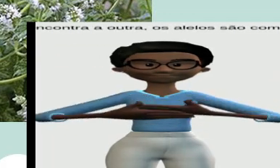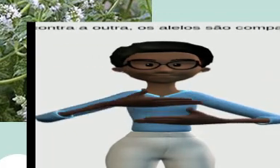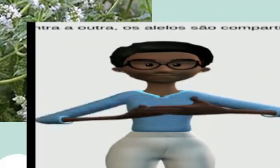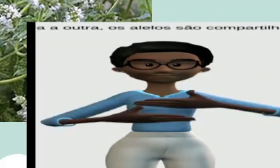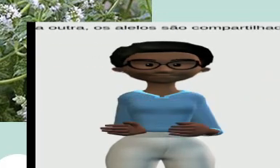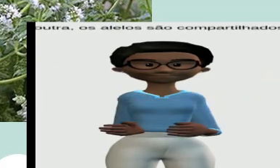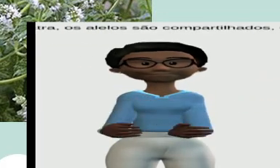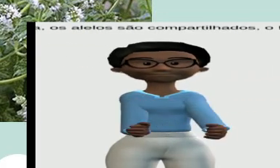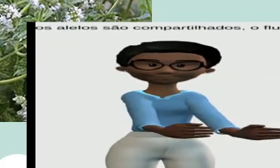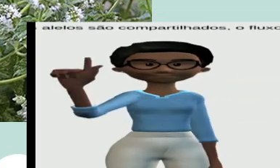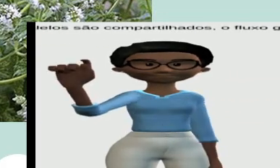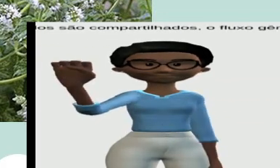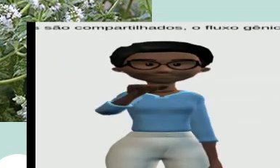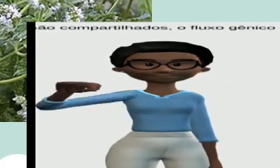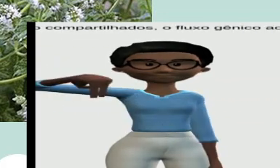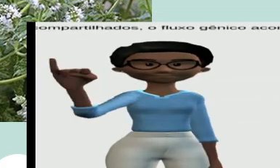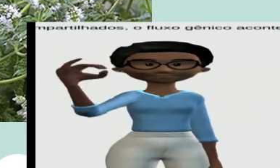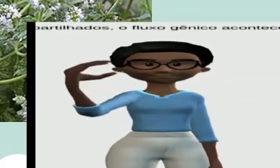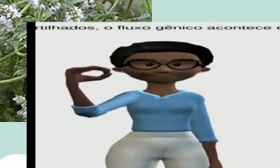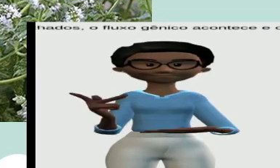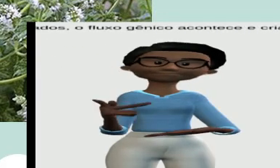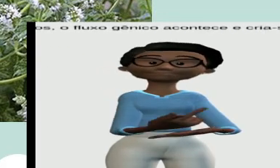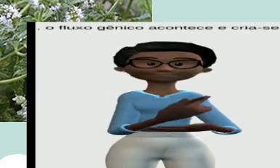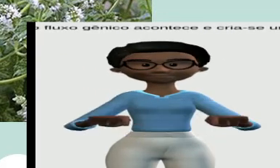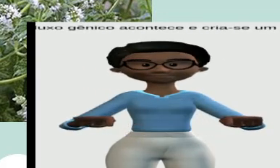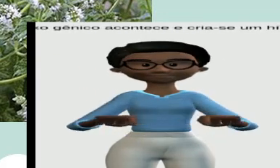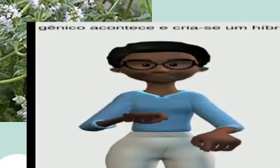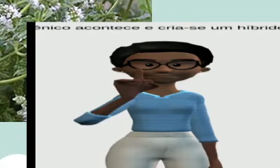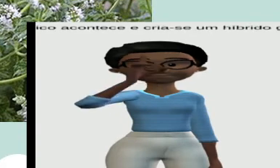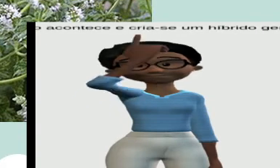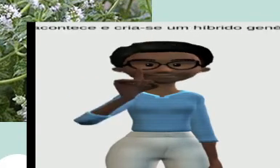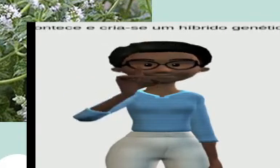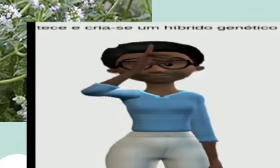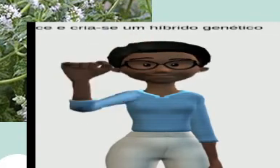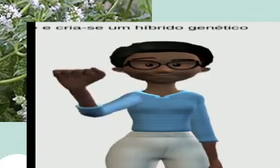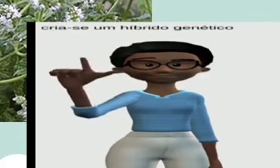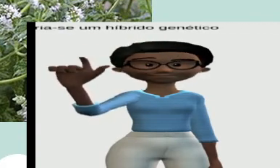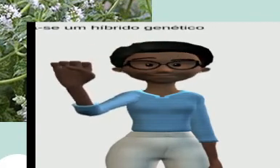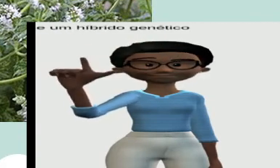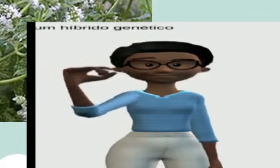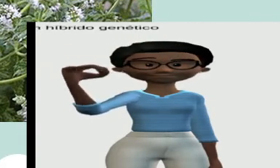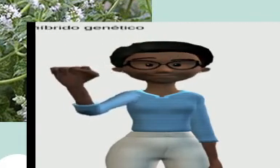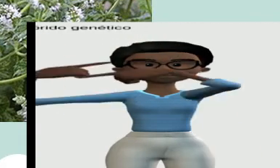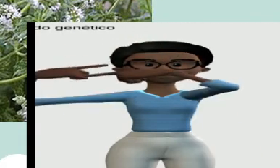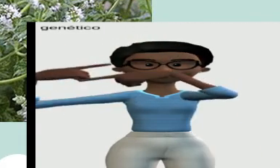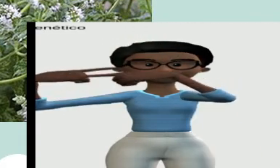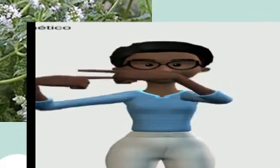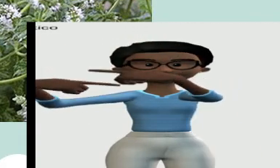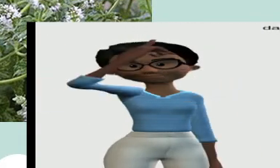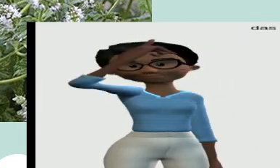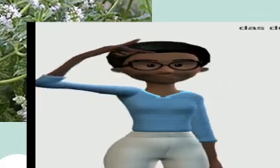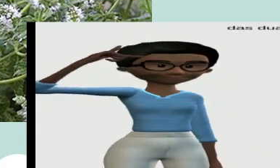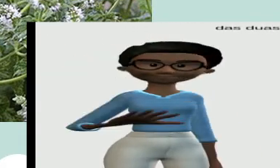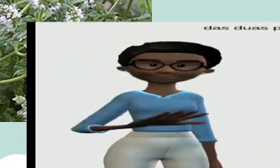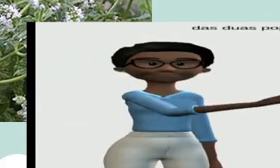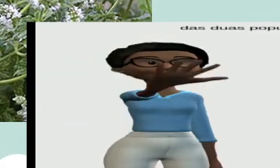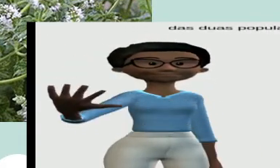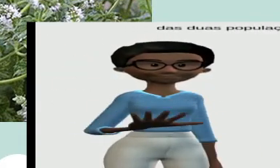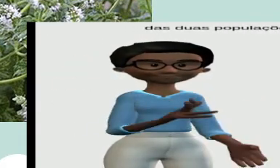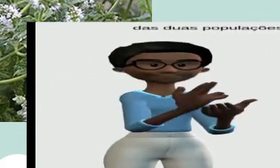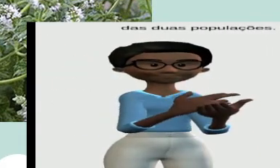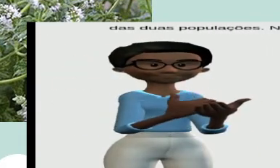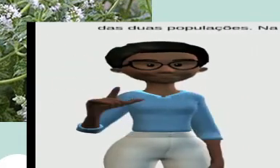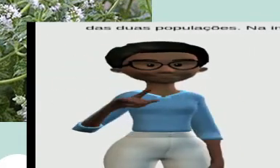alelos são compartilhados. O fluxo gênico acontece e cria-se um híbrido genético das duas populações.